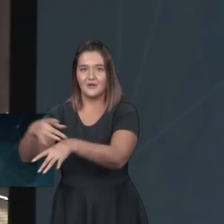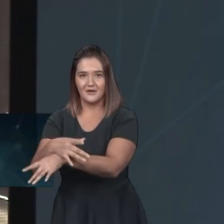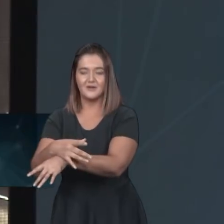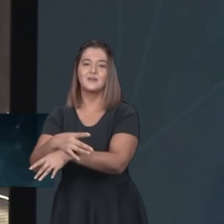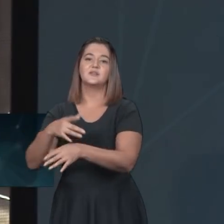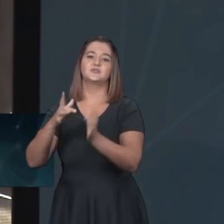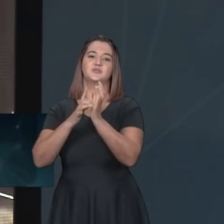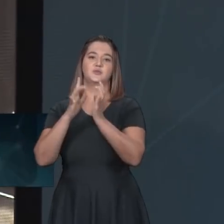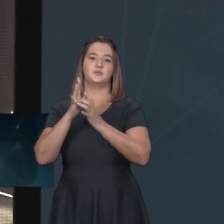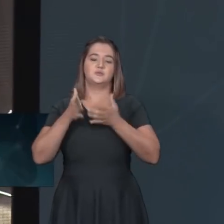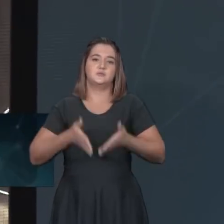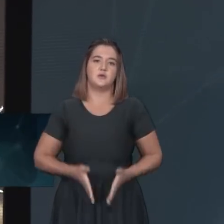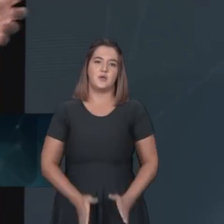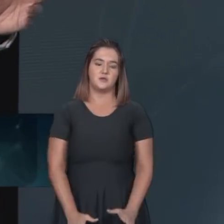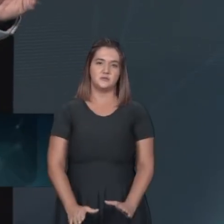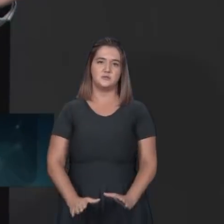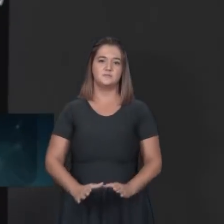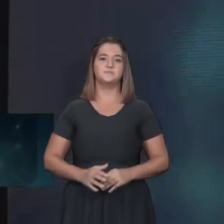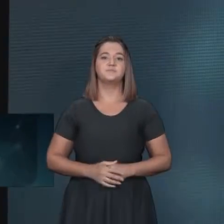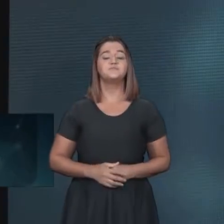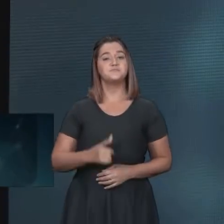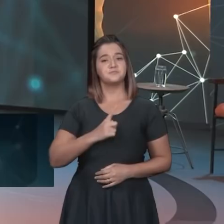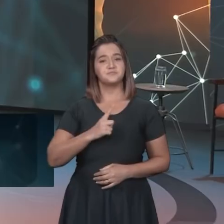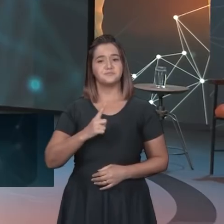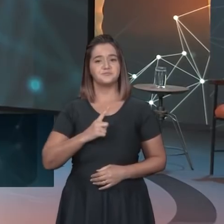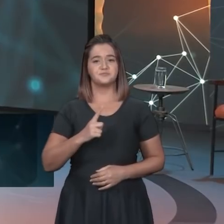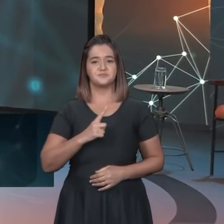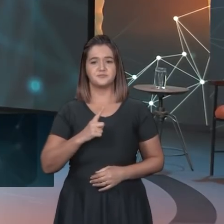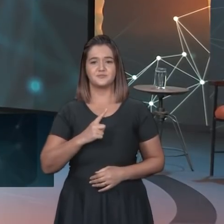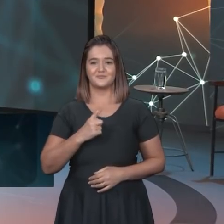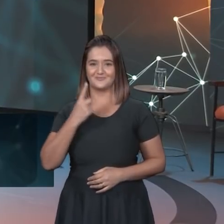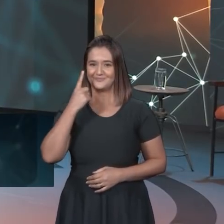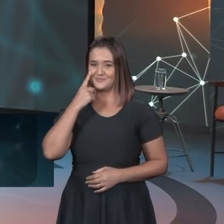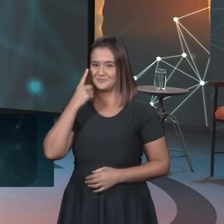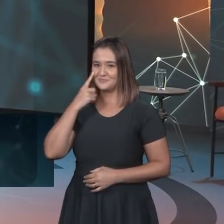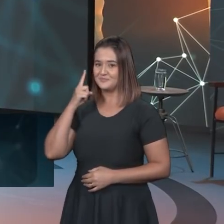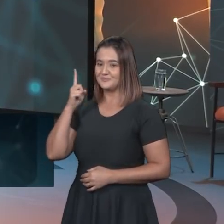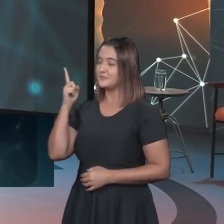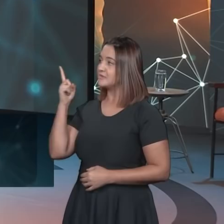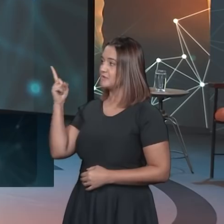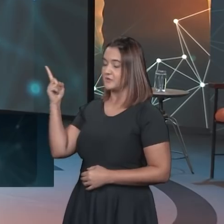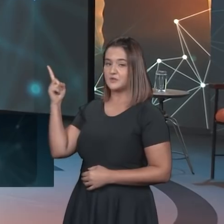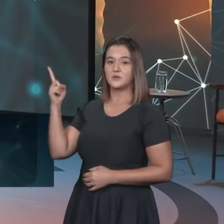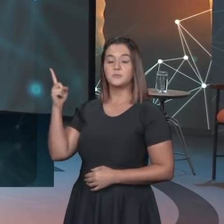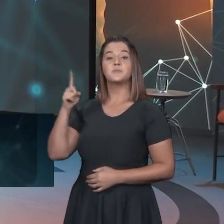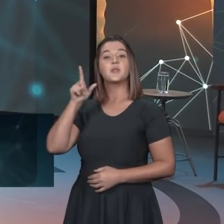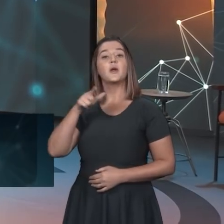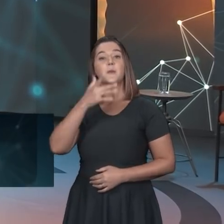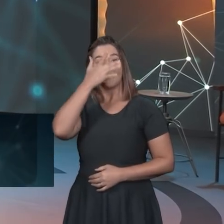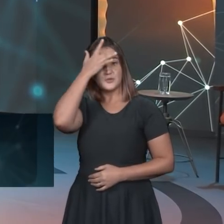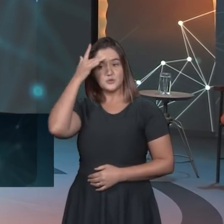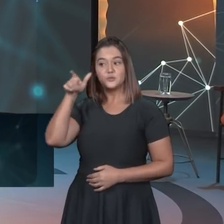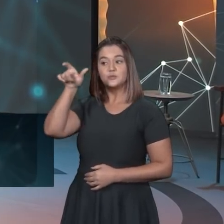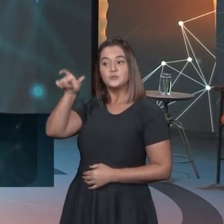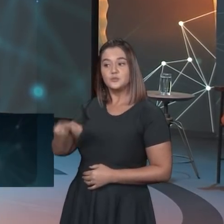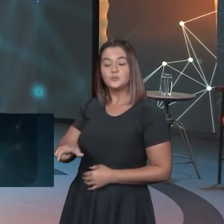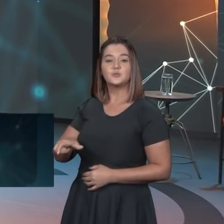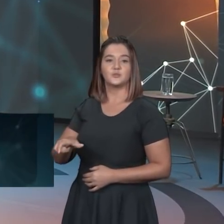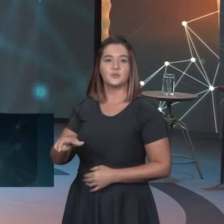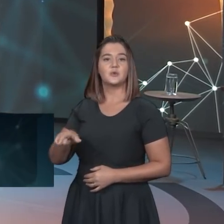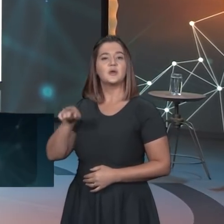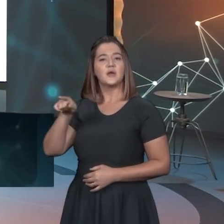Nós temos um desenho para mostrar para vocês de um personagem da época romana chamado